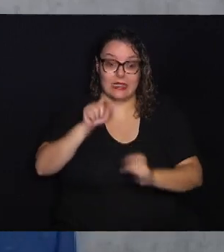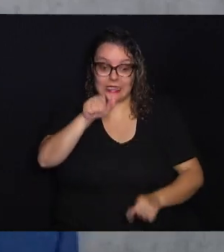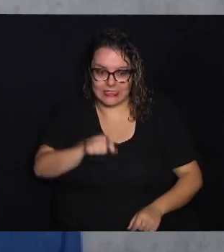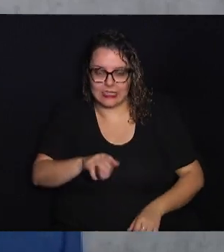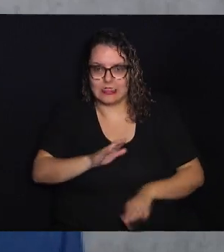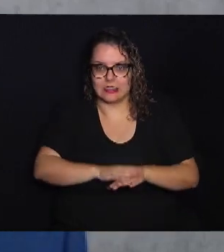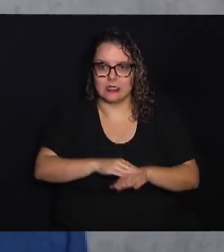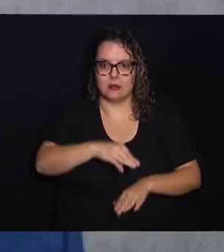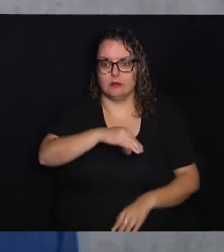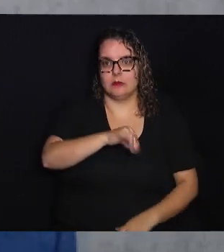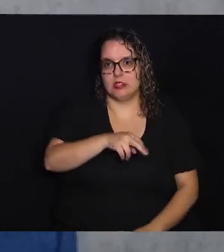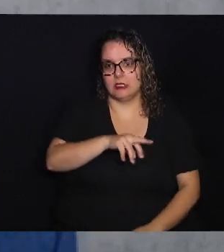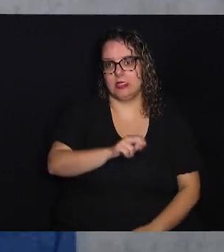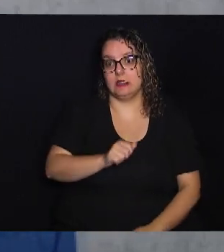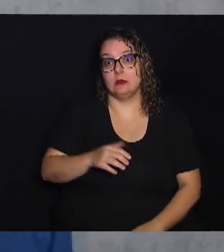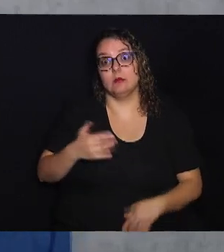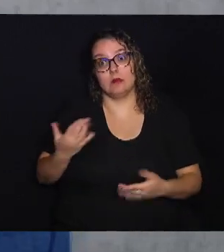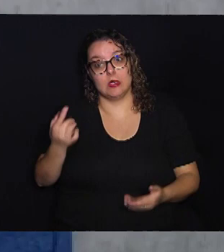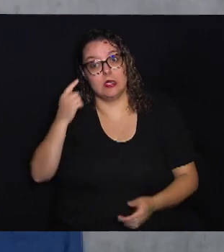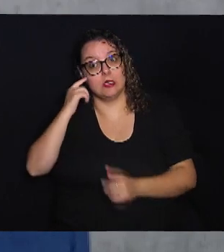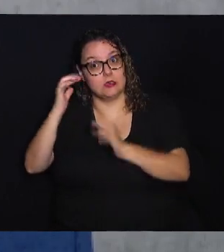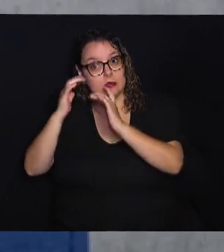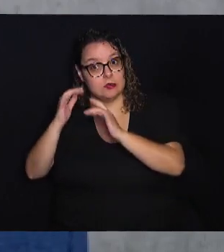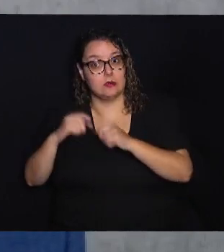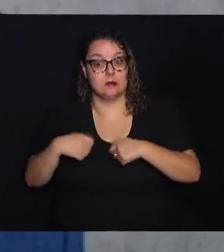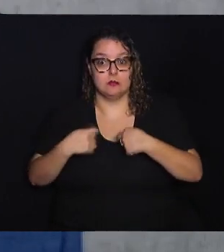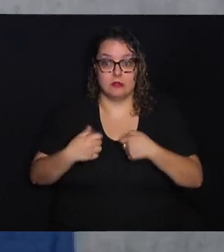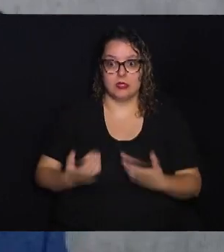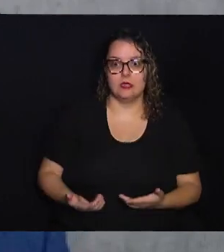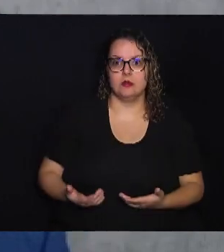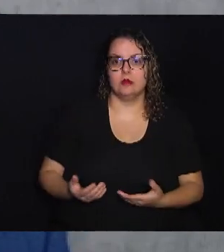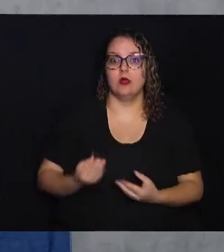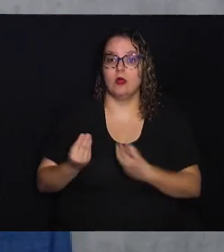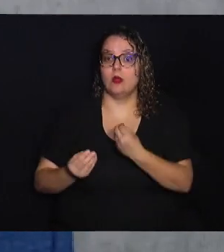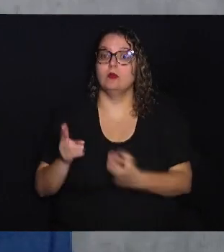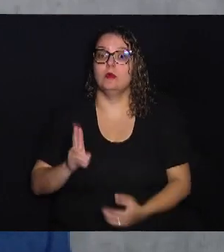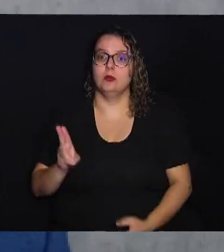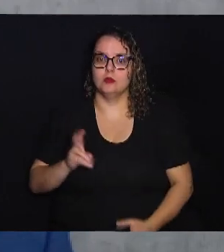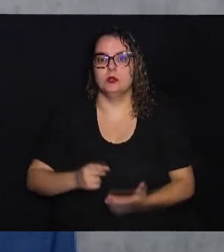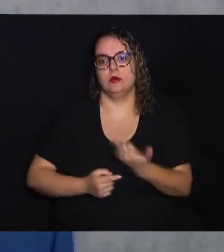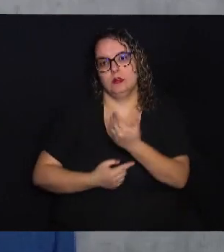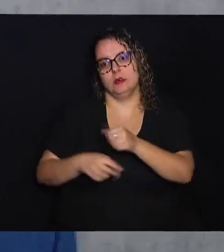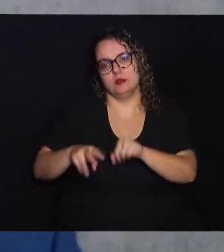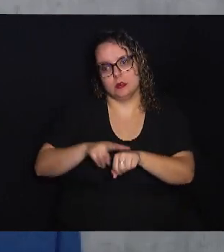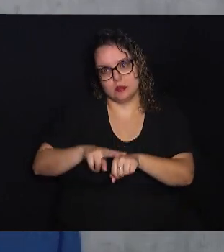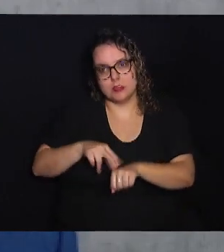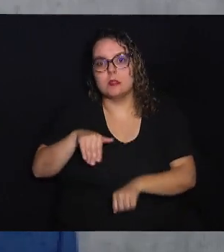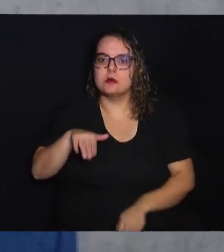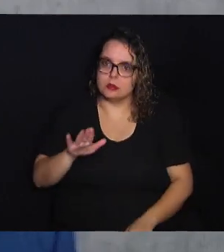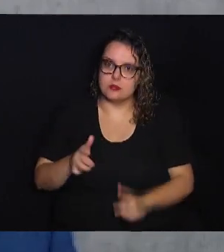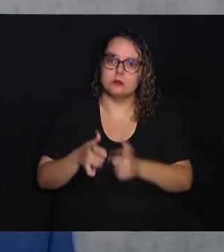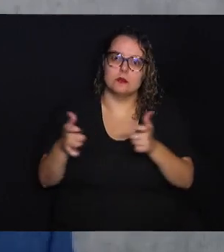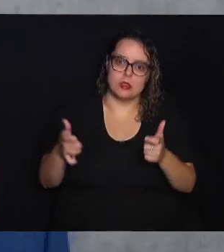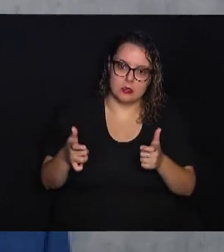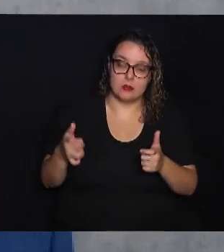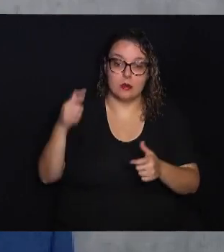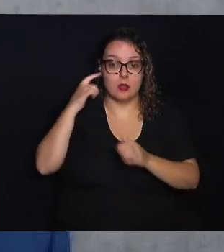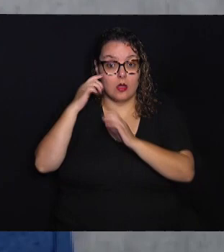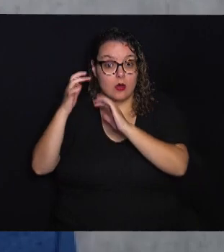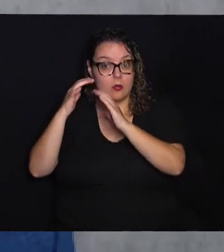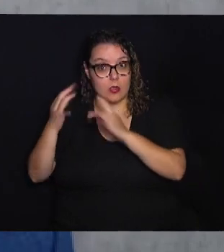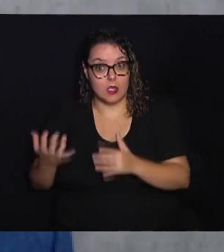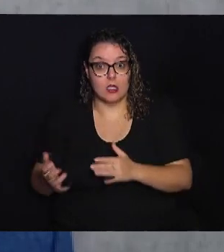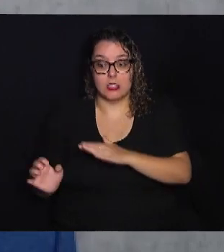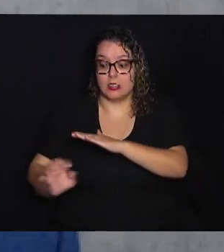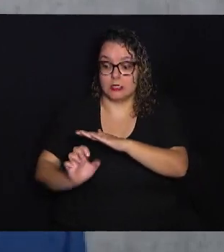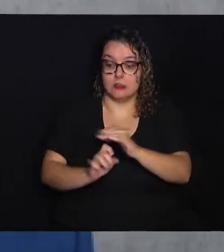é muito alto, para quem minera, né? Porém, a gente precisa pensar nesse futuro onde a gente utiliza essas tecnologias verdes cada vez